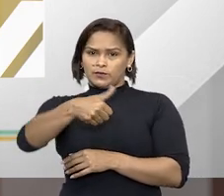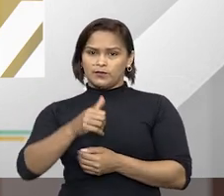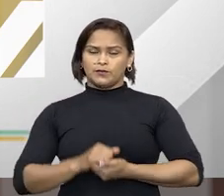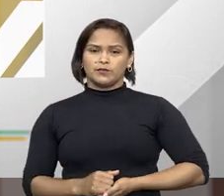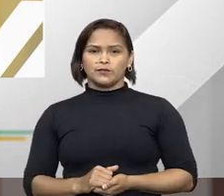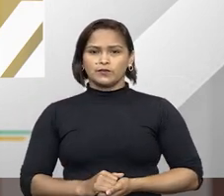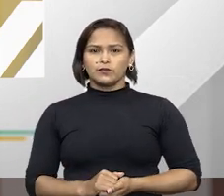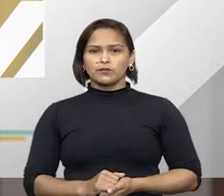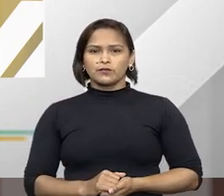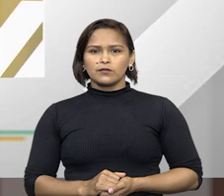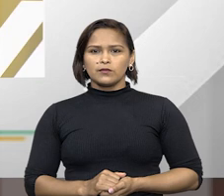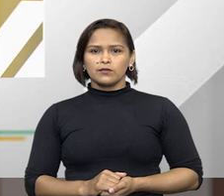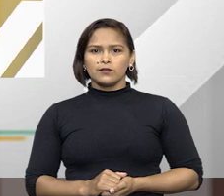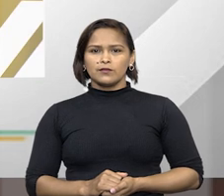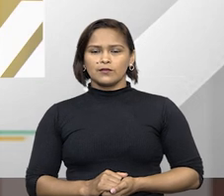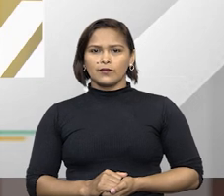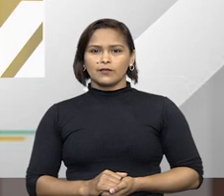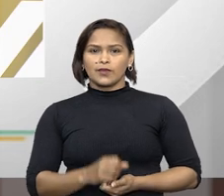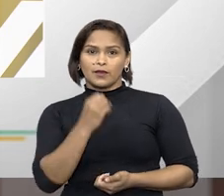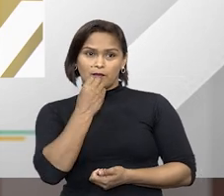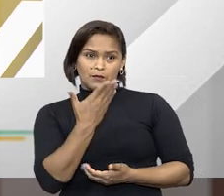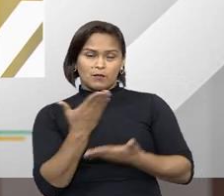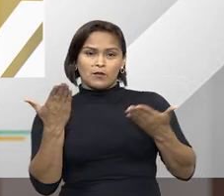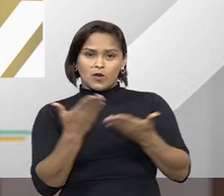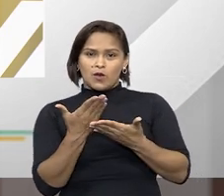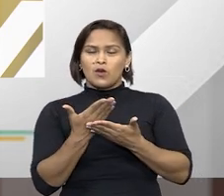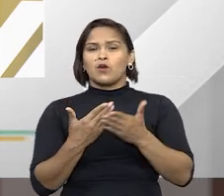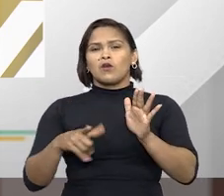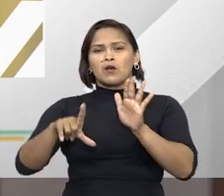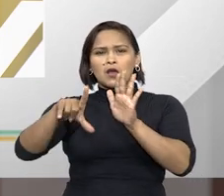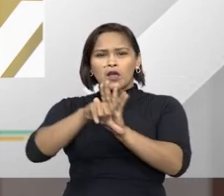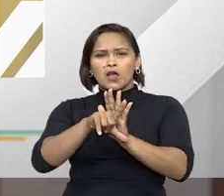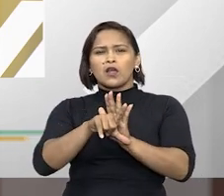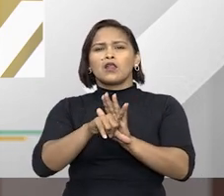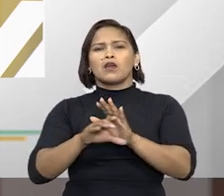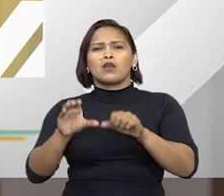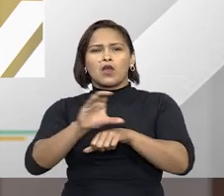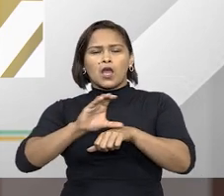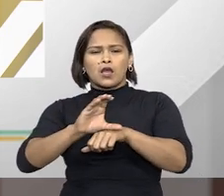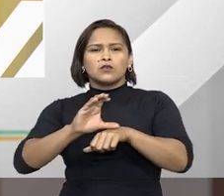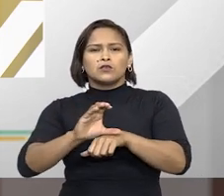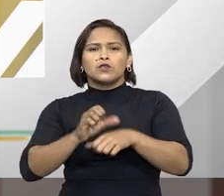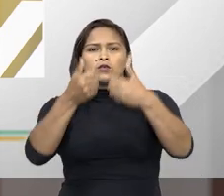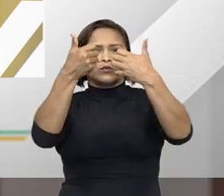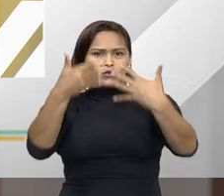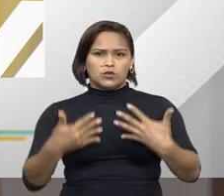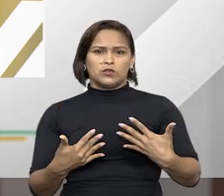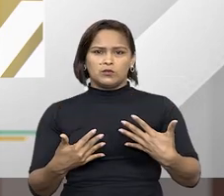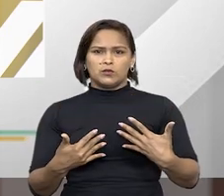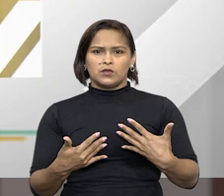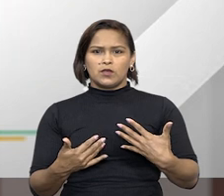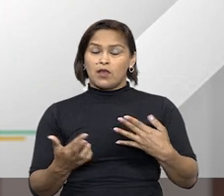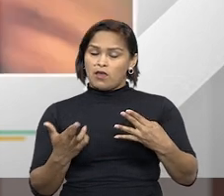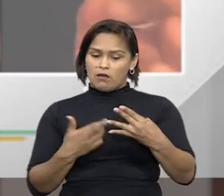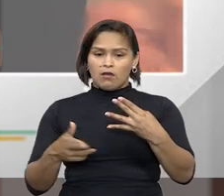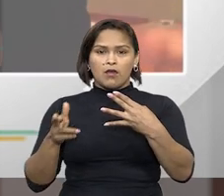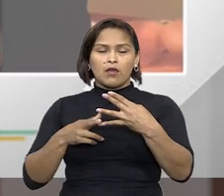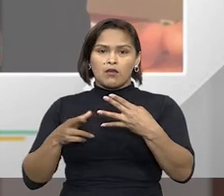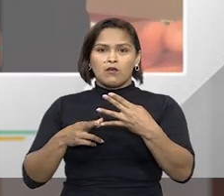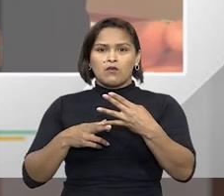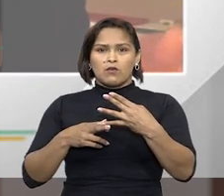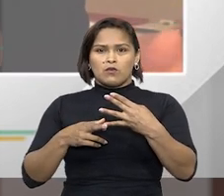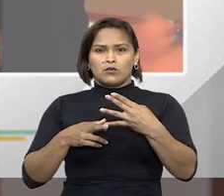como a letra constitucional esclarece, é recurso. Então,